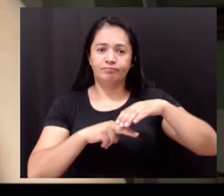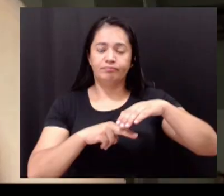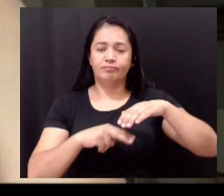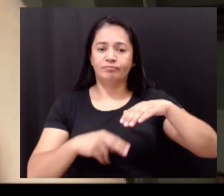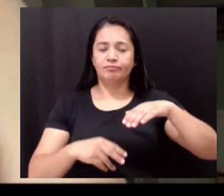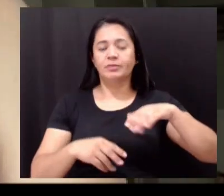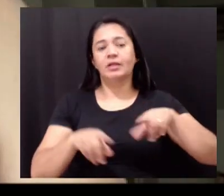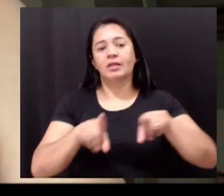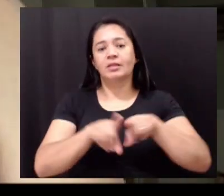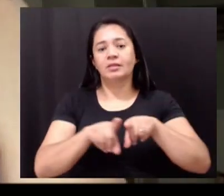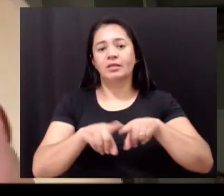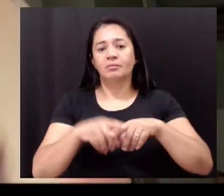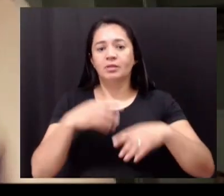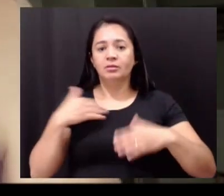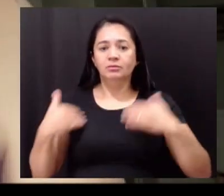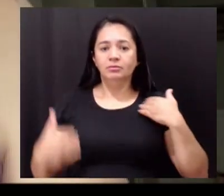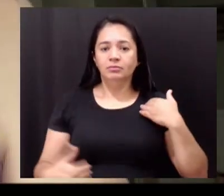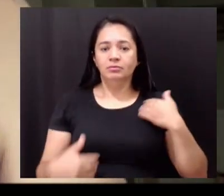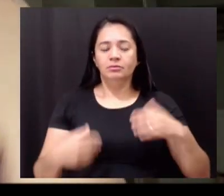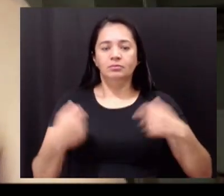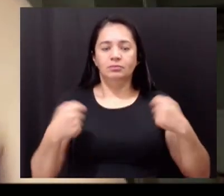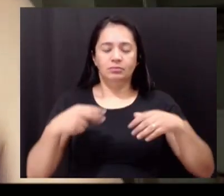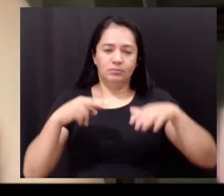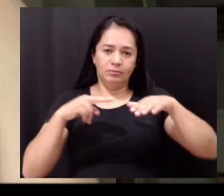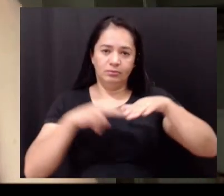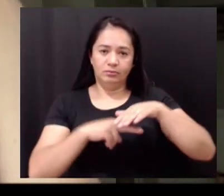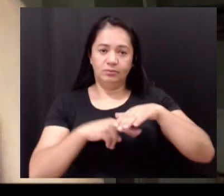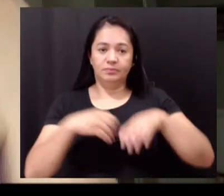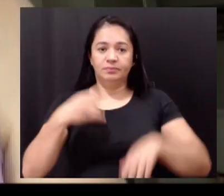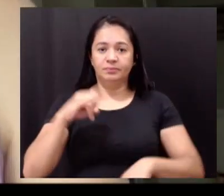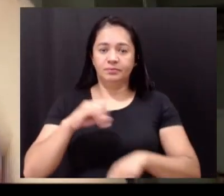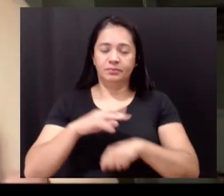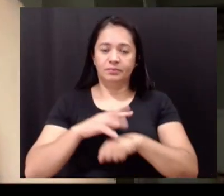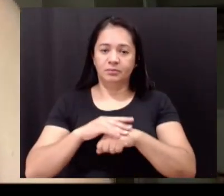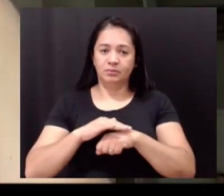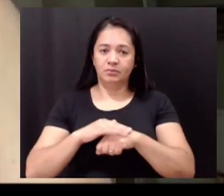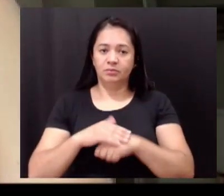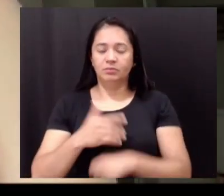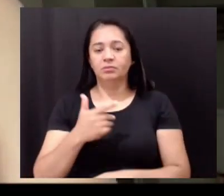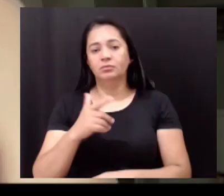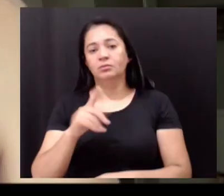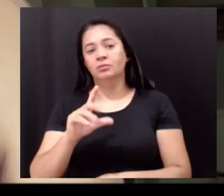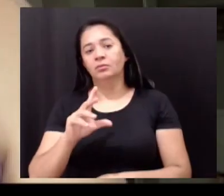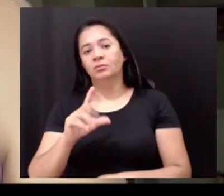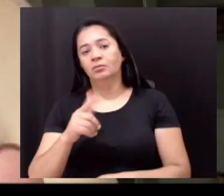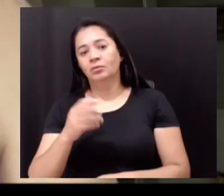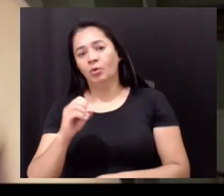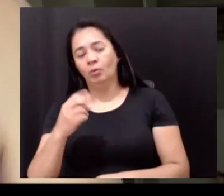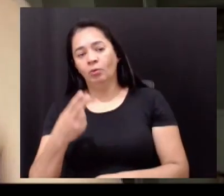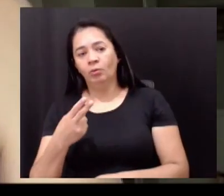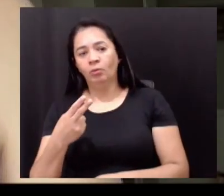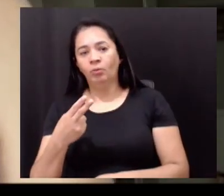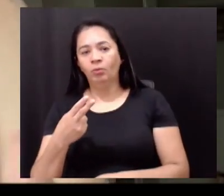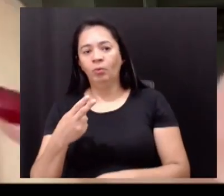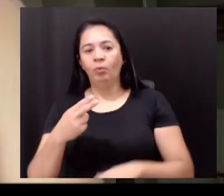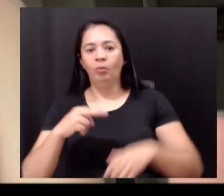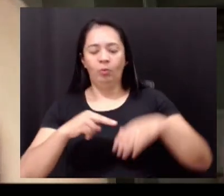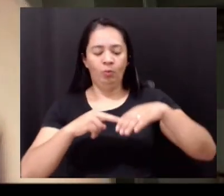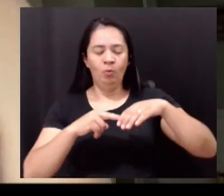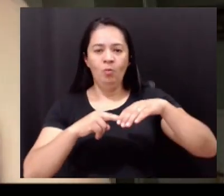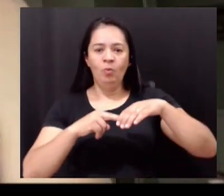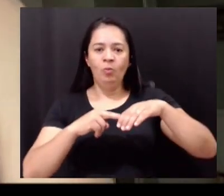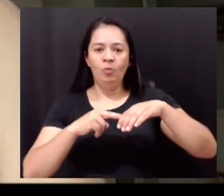se a gente suspeitar de alguma doença mais à distância. Ou tomografia ou ressonância nuclear magnética, para